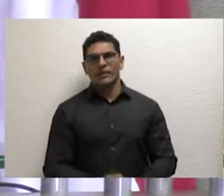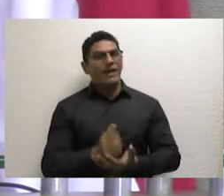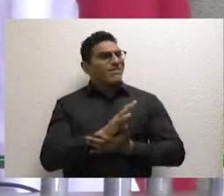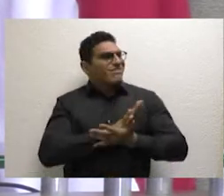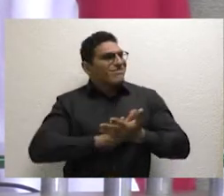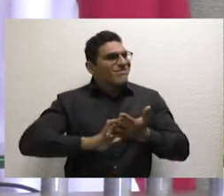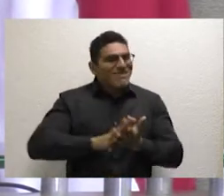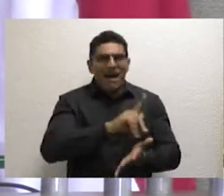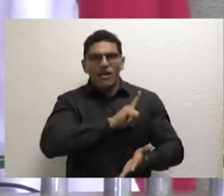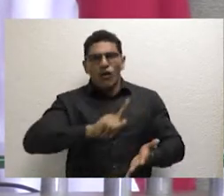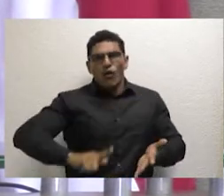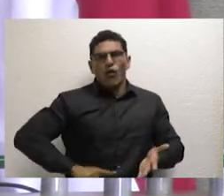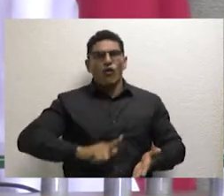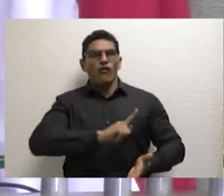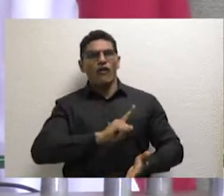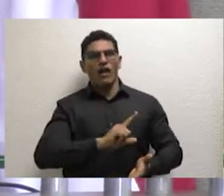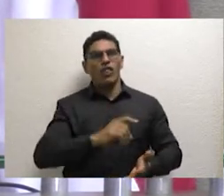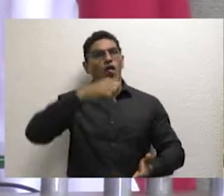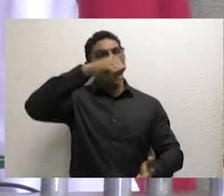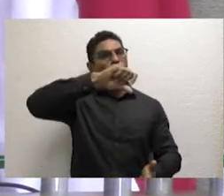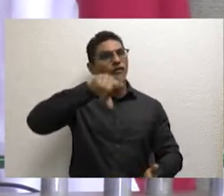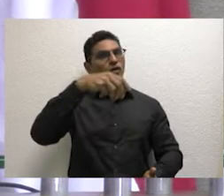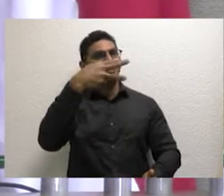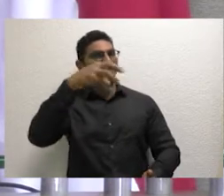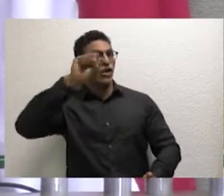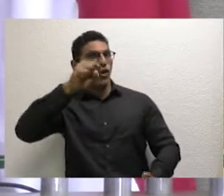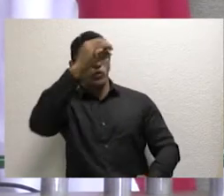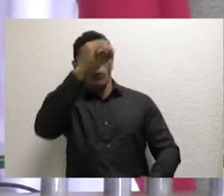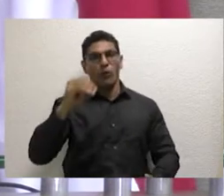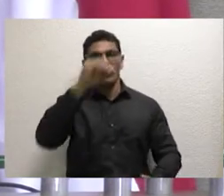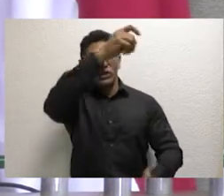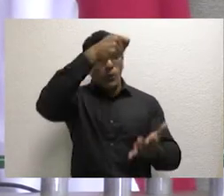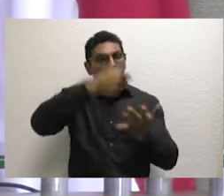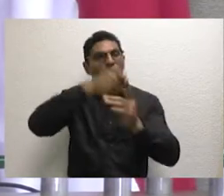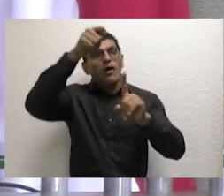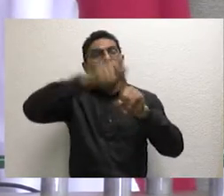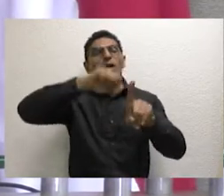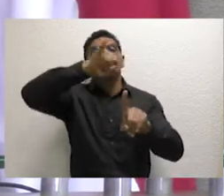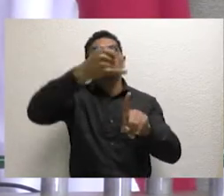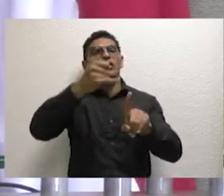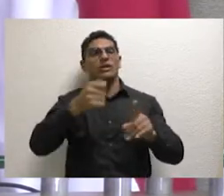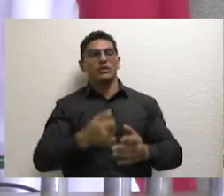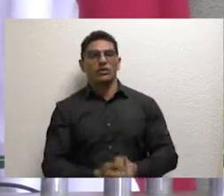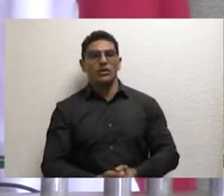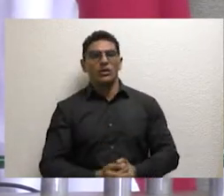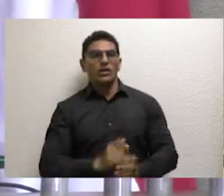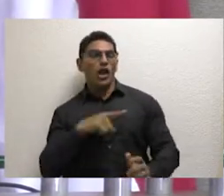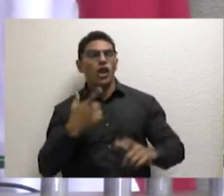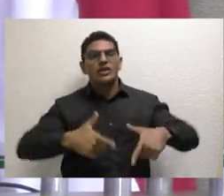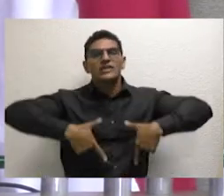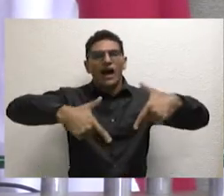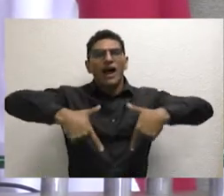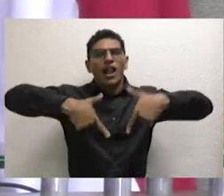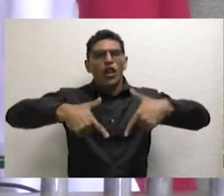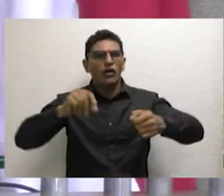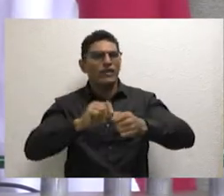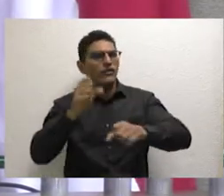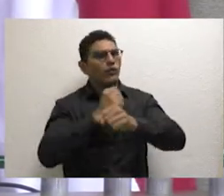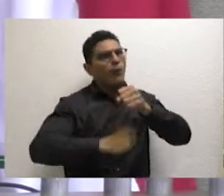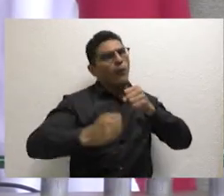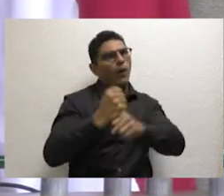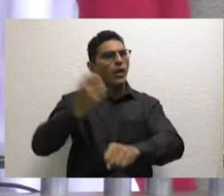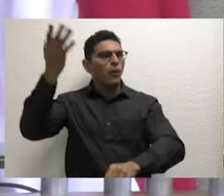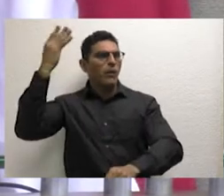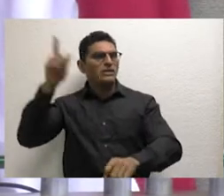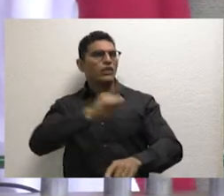ver com este governo 9,38% que foi pago em janeiro é da nossa luta travada no ano passado